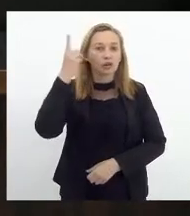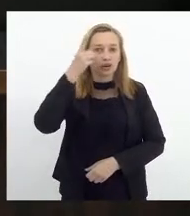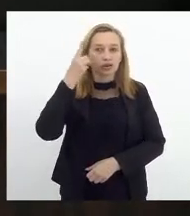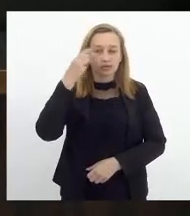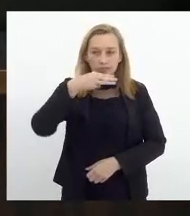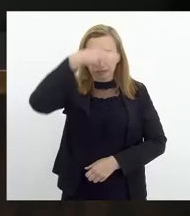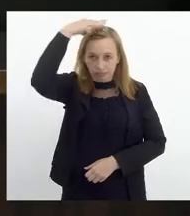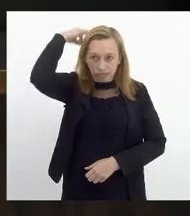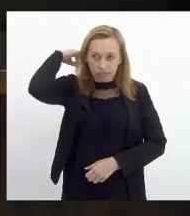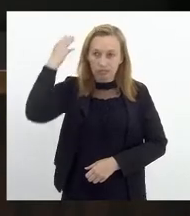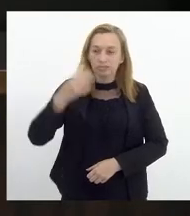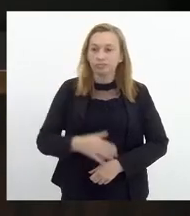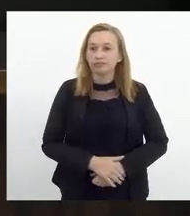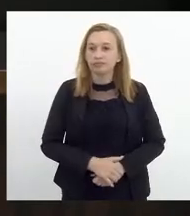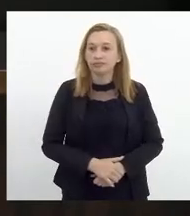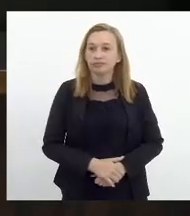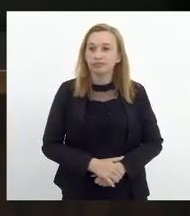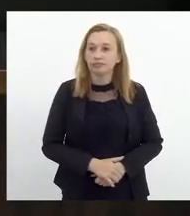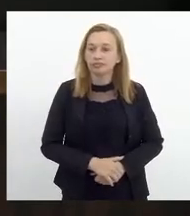Pacheco.